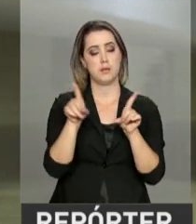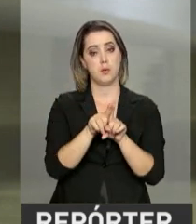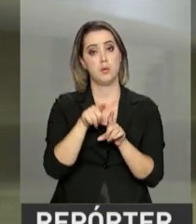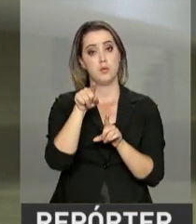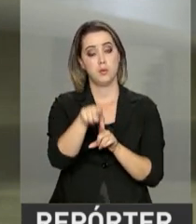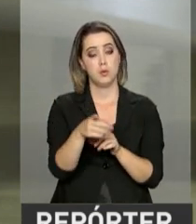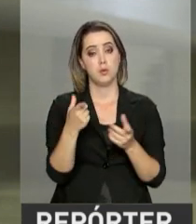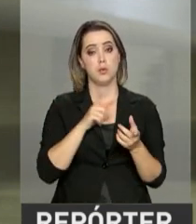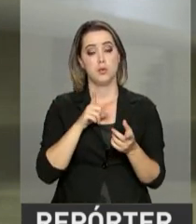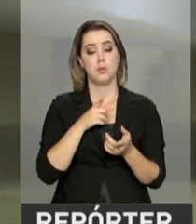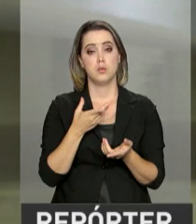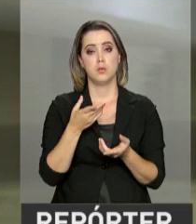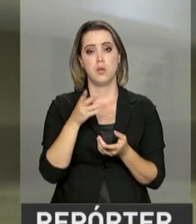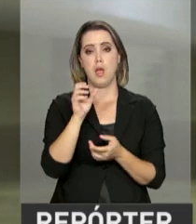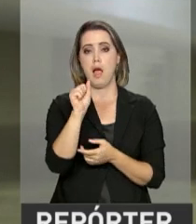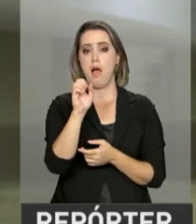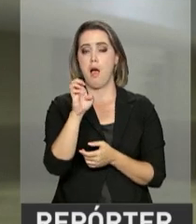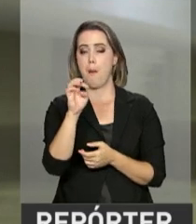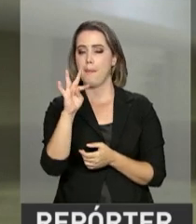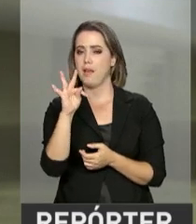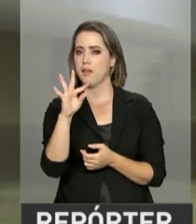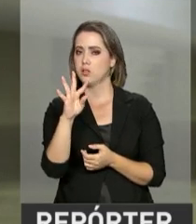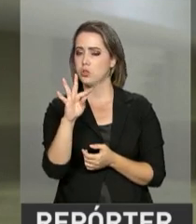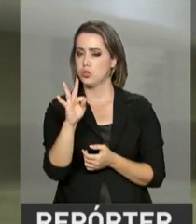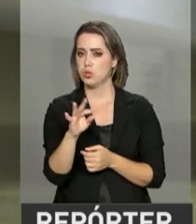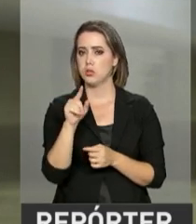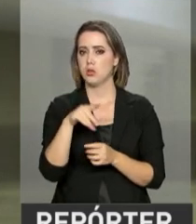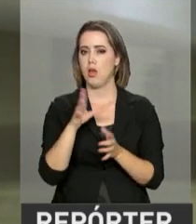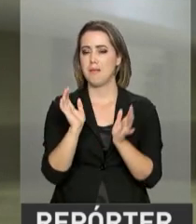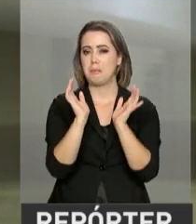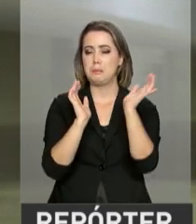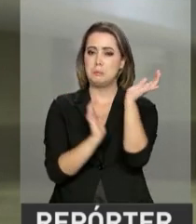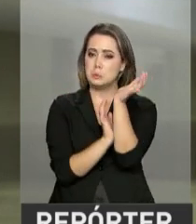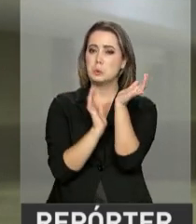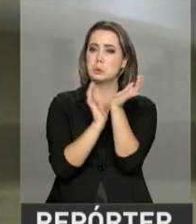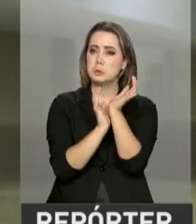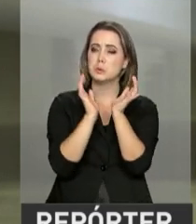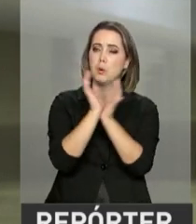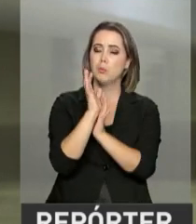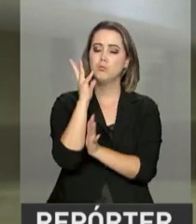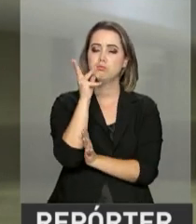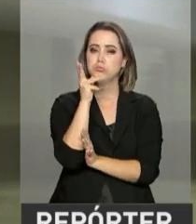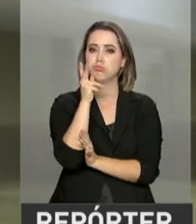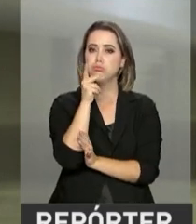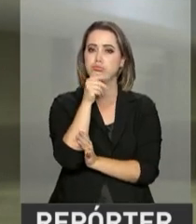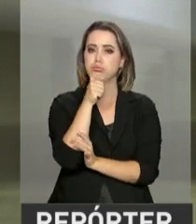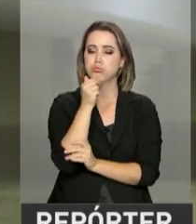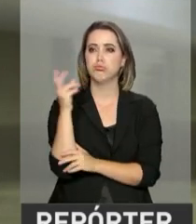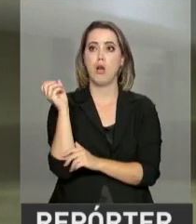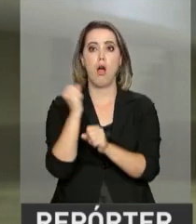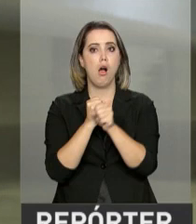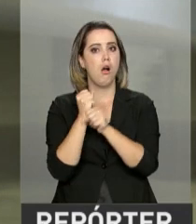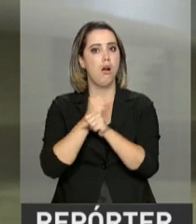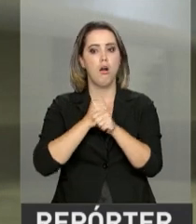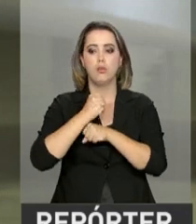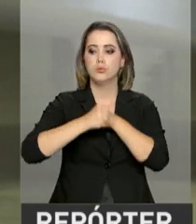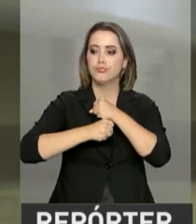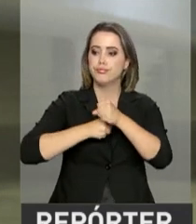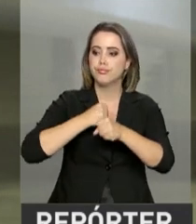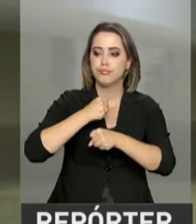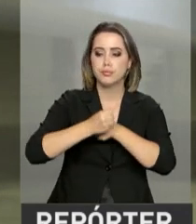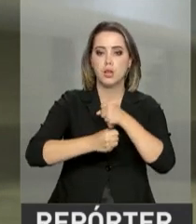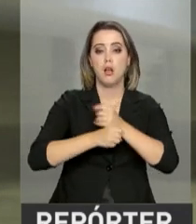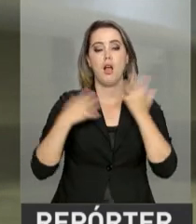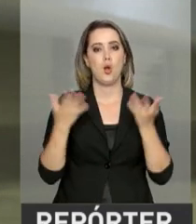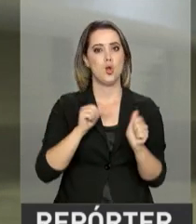de Rádio e Televisão, a ABERT, a burocracia fazia com que o governo levasse vários anos para analisar uma concessão. Com a nova